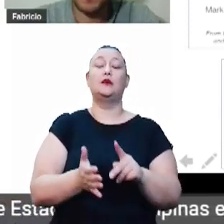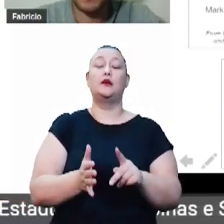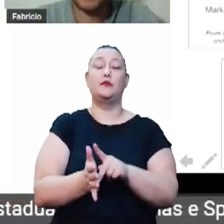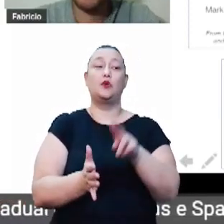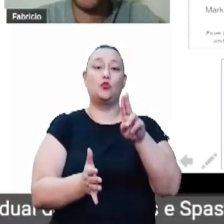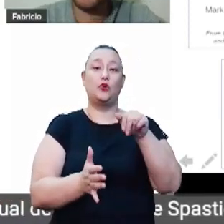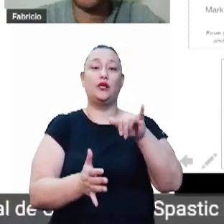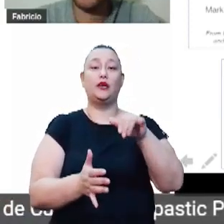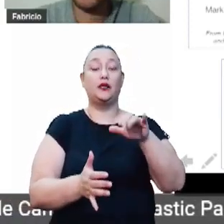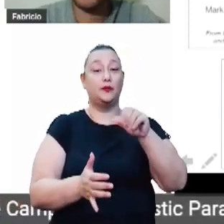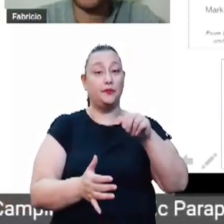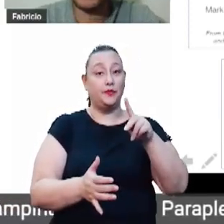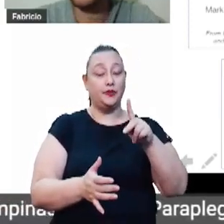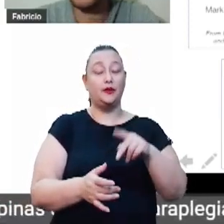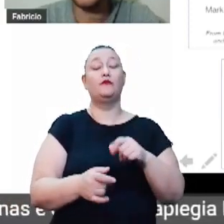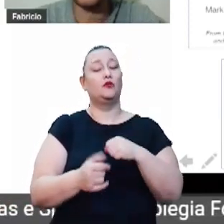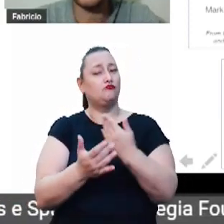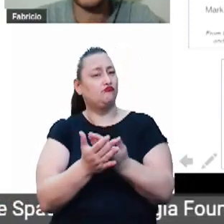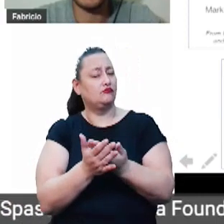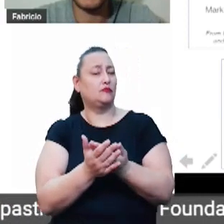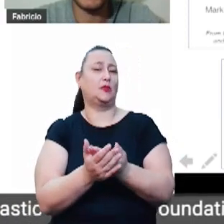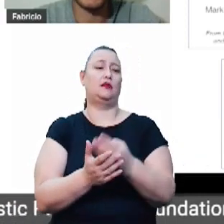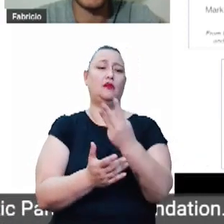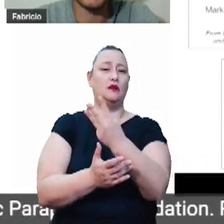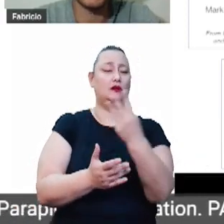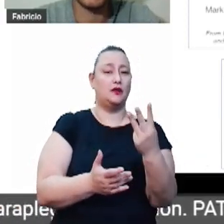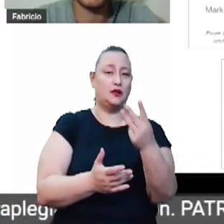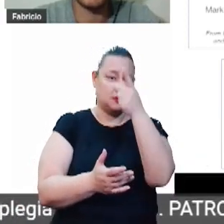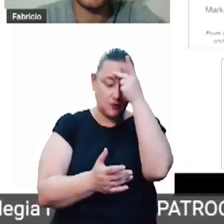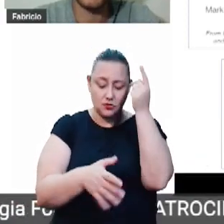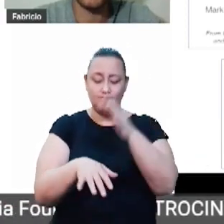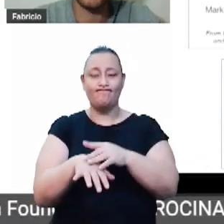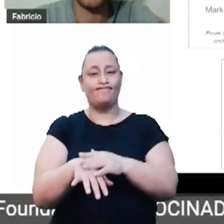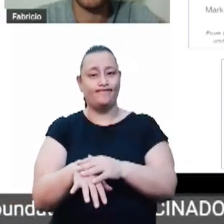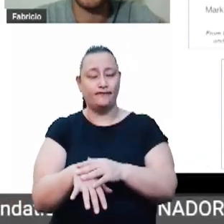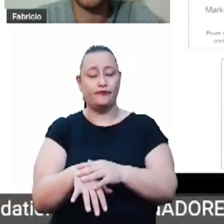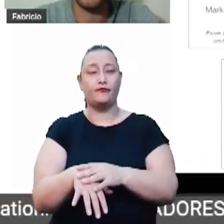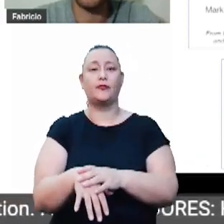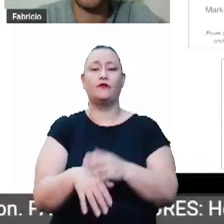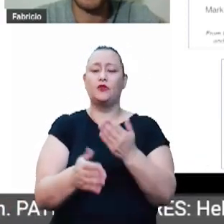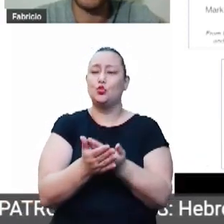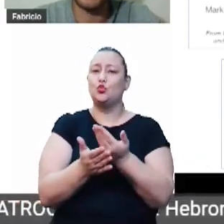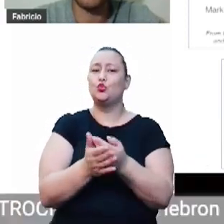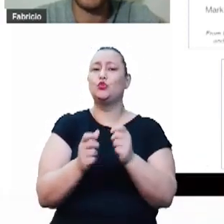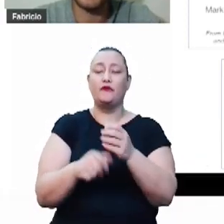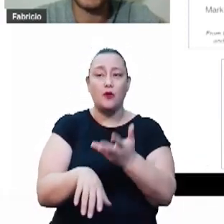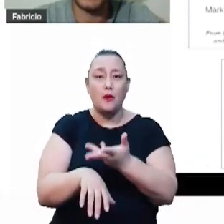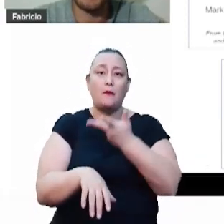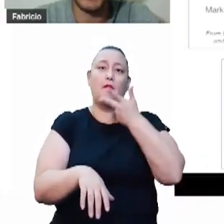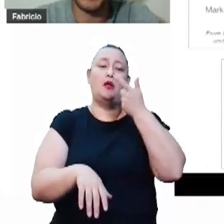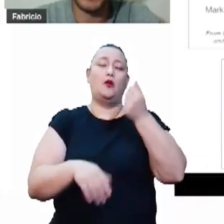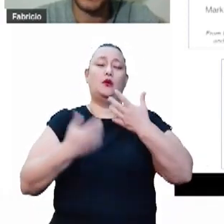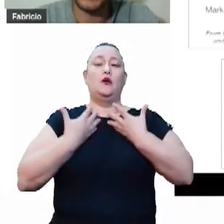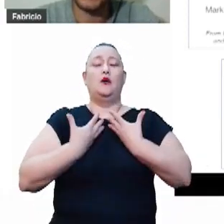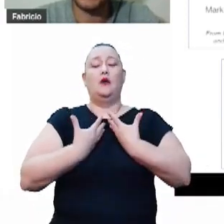Unicamp, e foram estudados 33 pacientes, e nesse estudo foi visto que houve uma melhora da